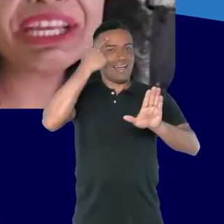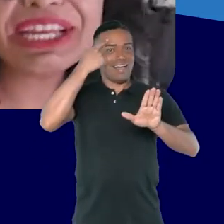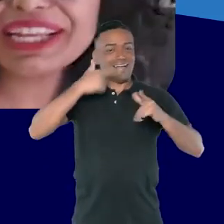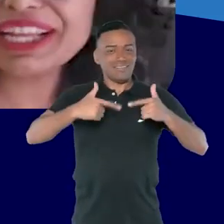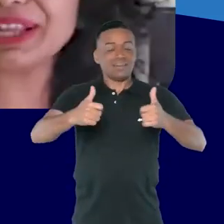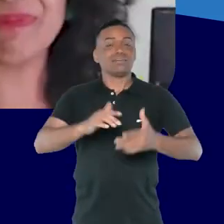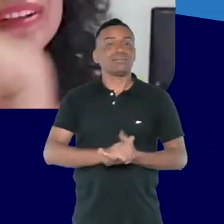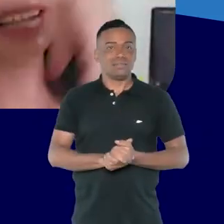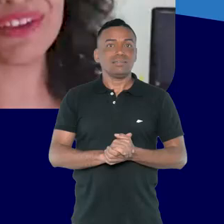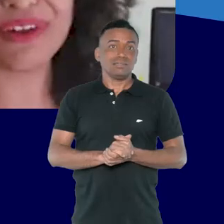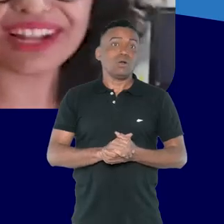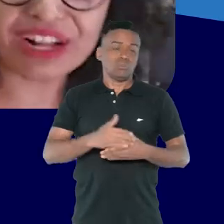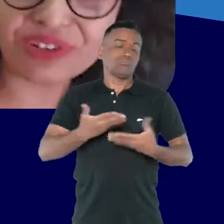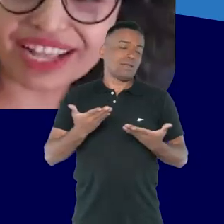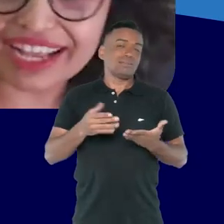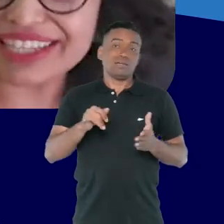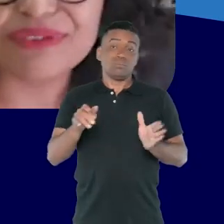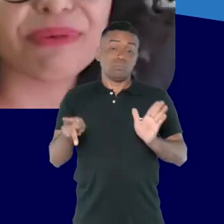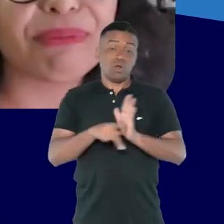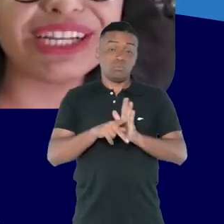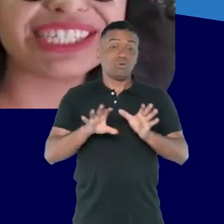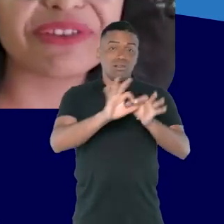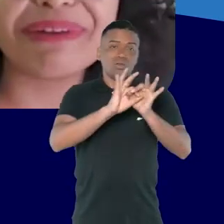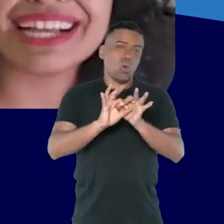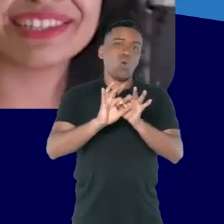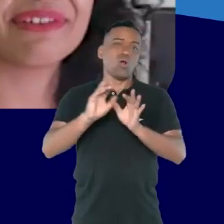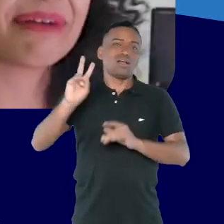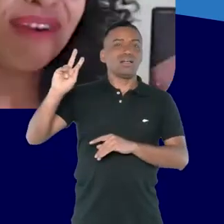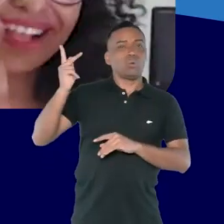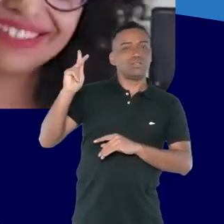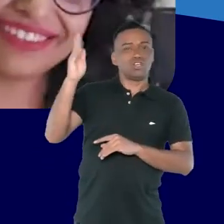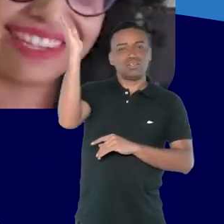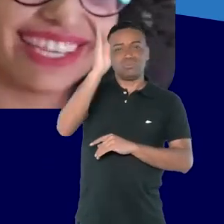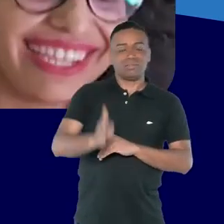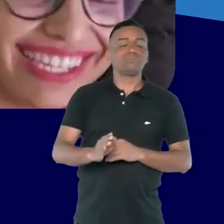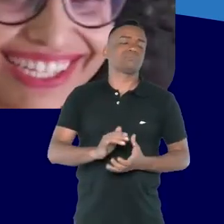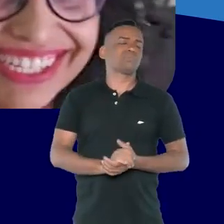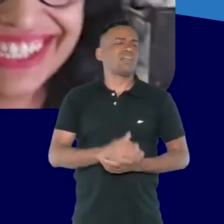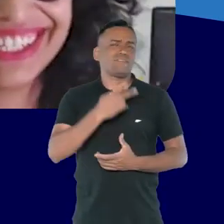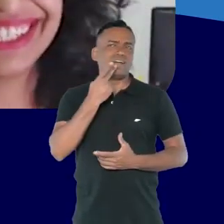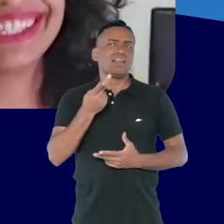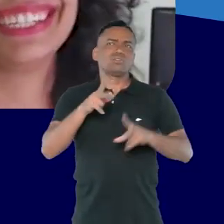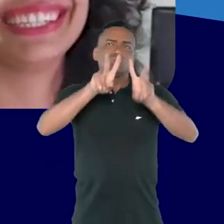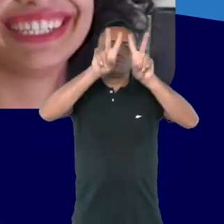E aí, depois, né, toda a questão política do Brasil acabou casando aqui.